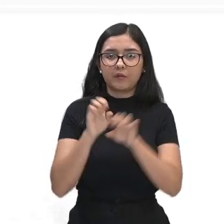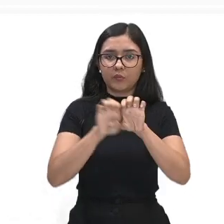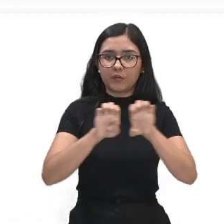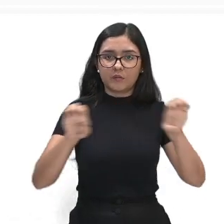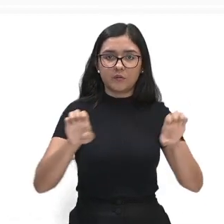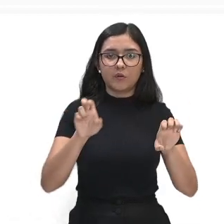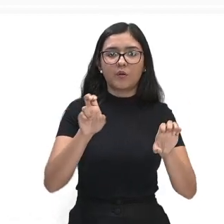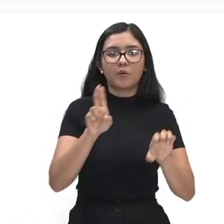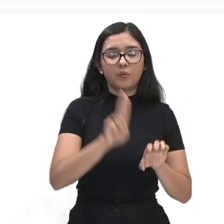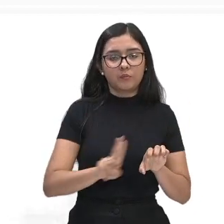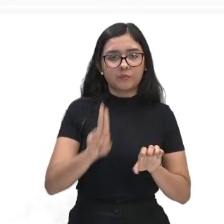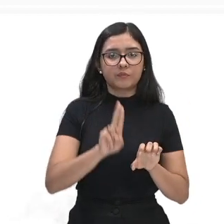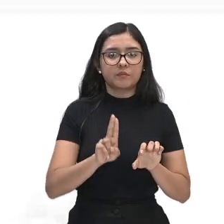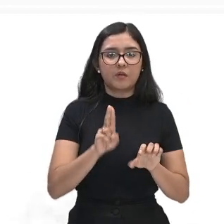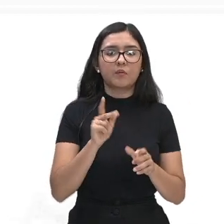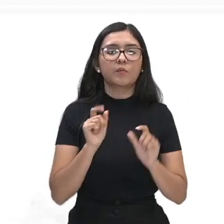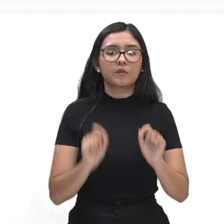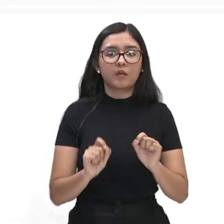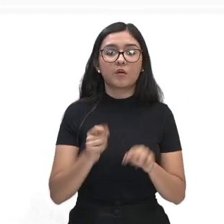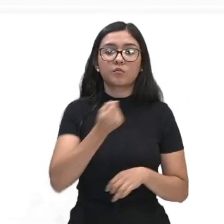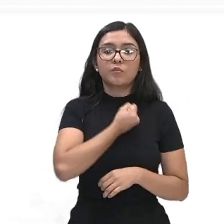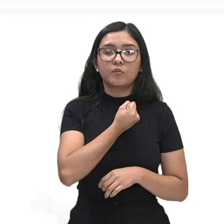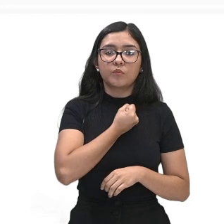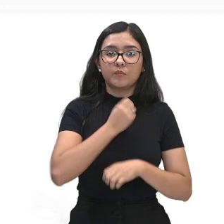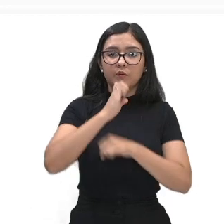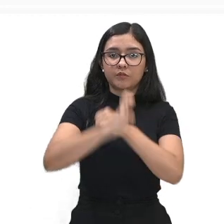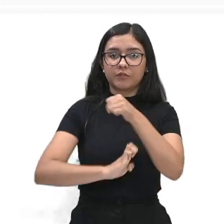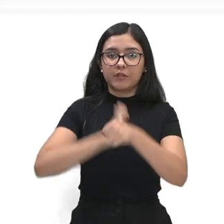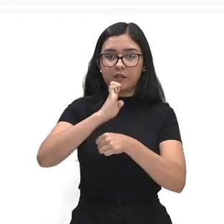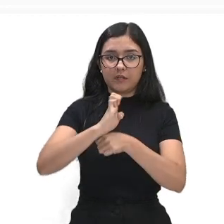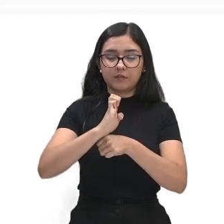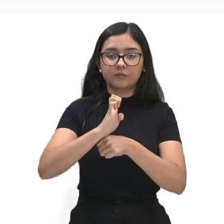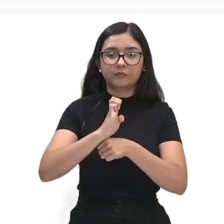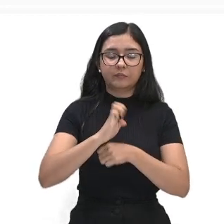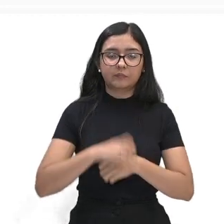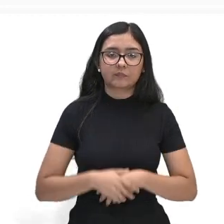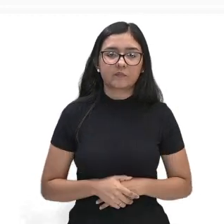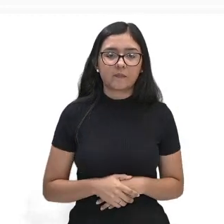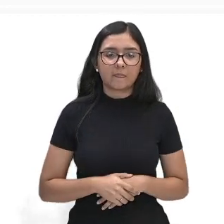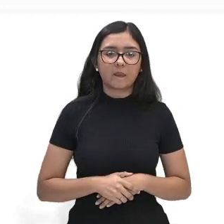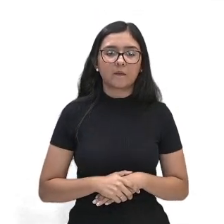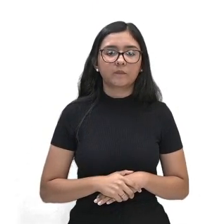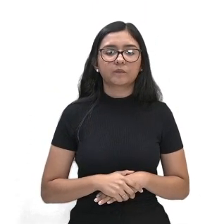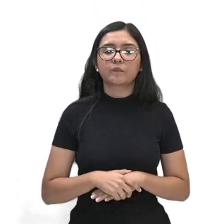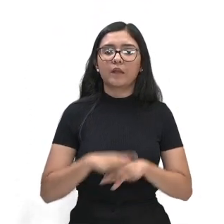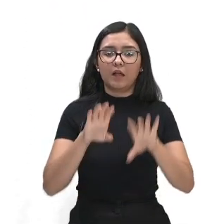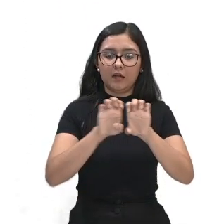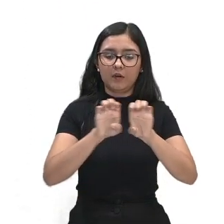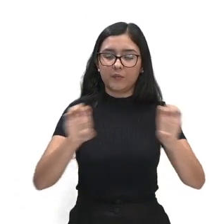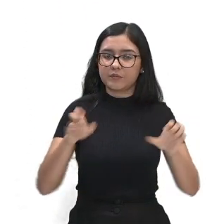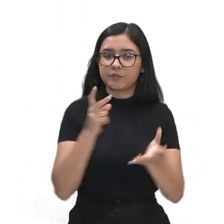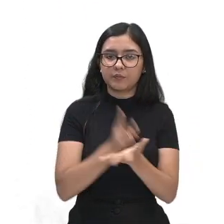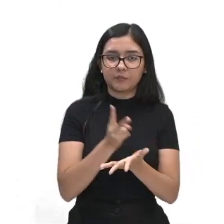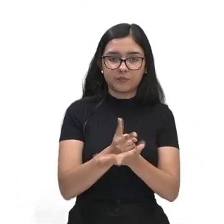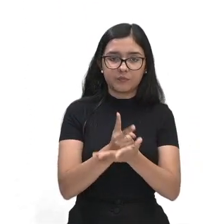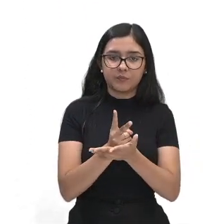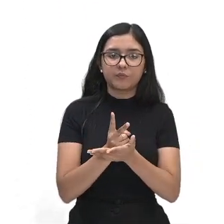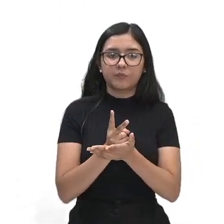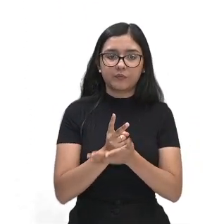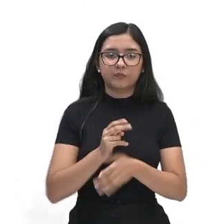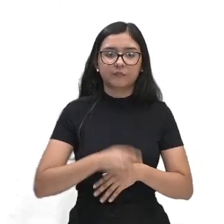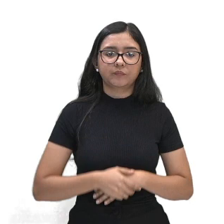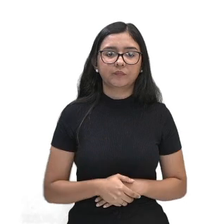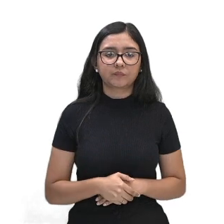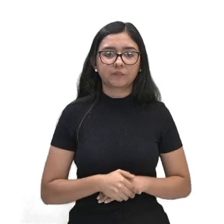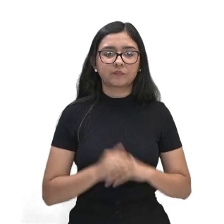de elétrons, que é 5 vezes 10 a 20. A fórmula é a mesma. Vamos subir mais um pouquinho aqui para